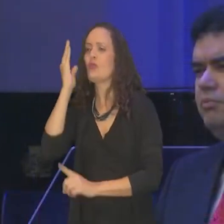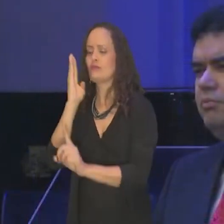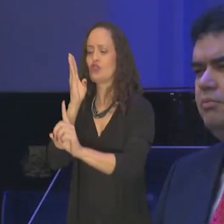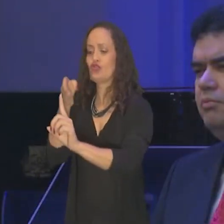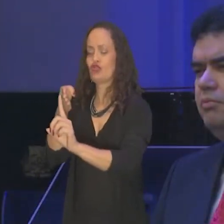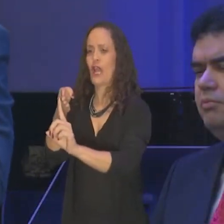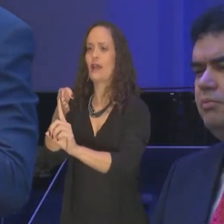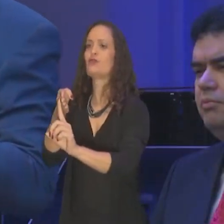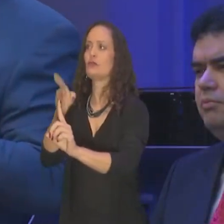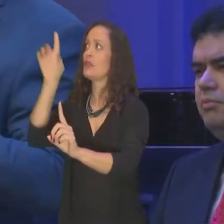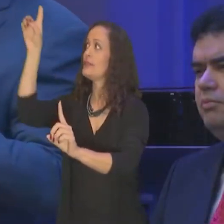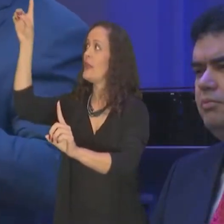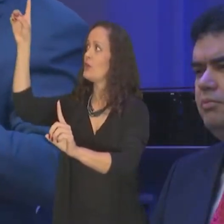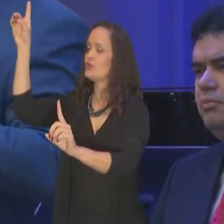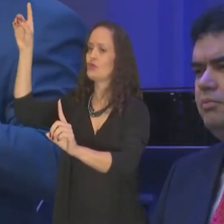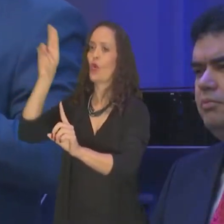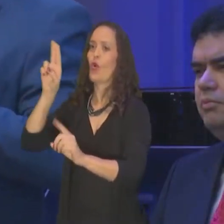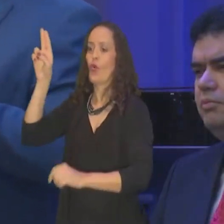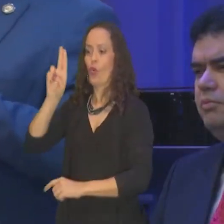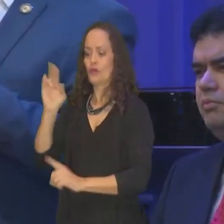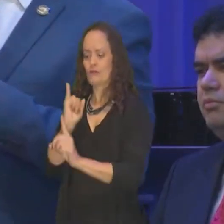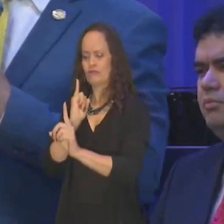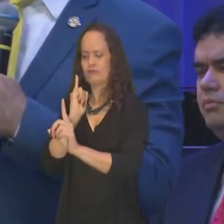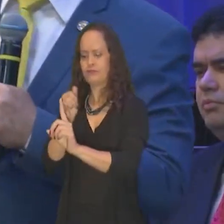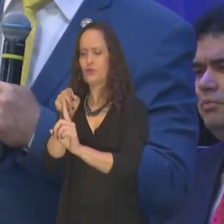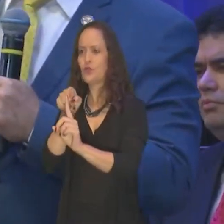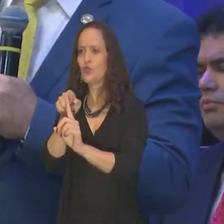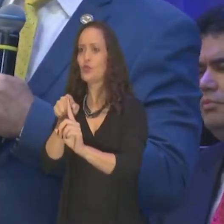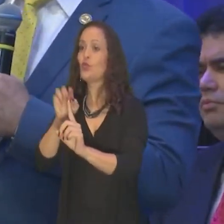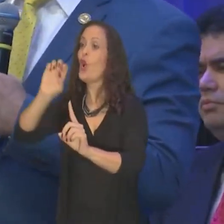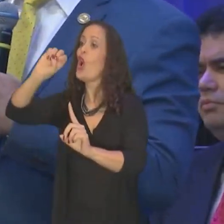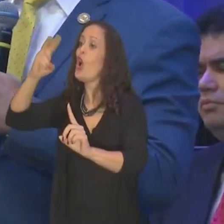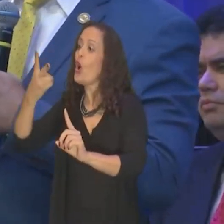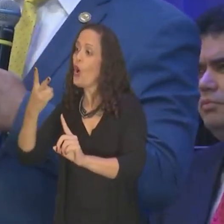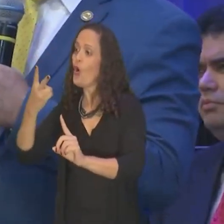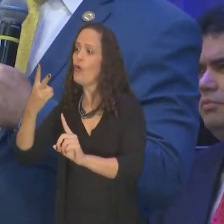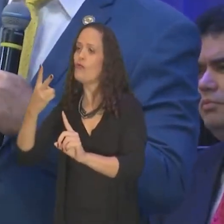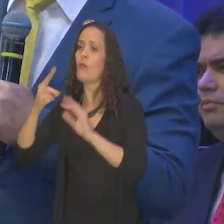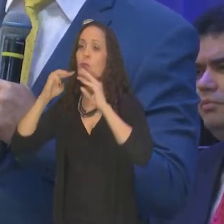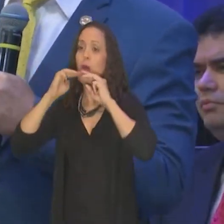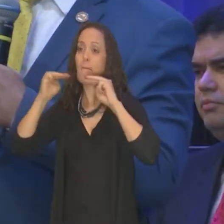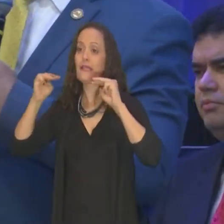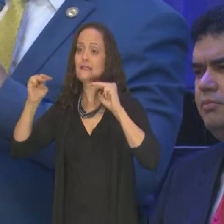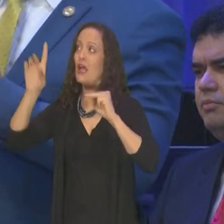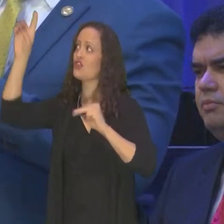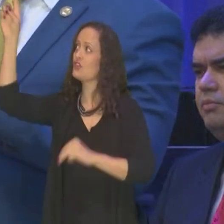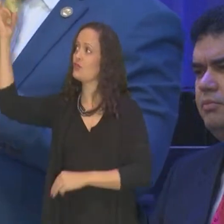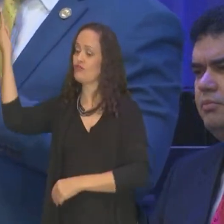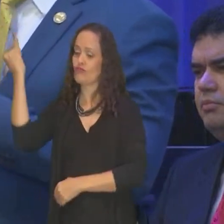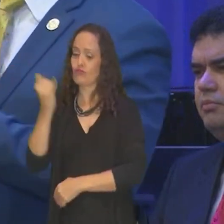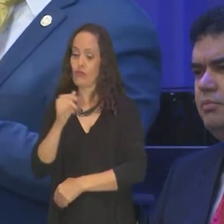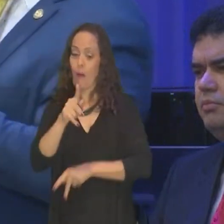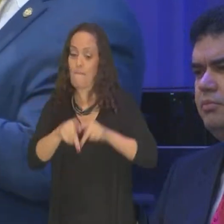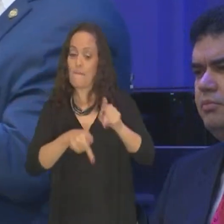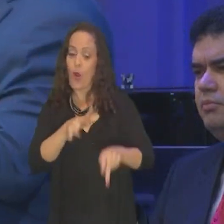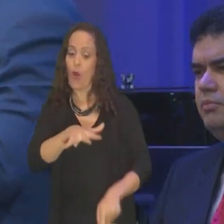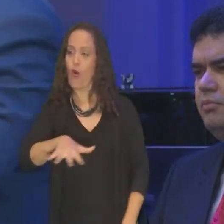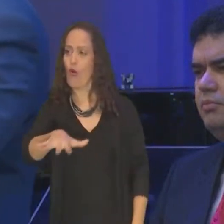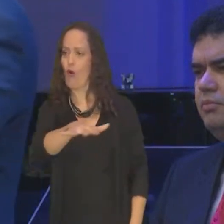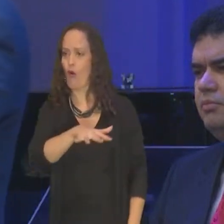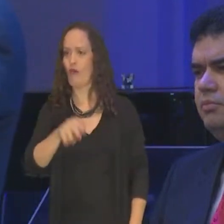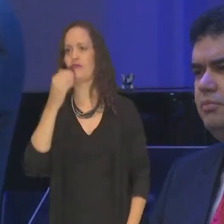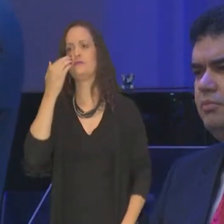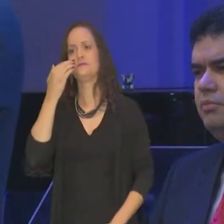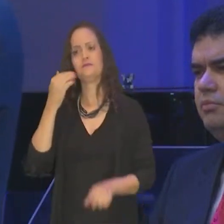especificamente, mas também pode ser uma profecia direcionada ao povo. Jeremias tem profecia para o povo, Isaías